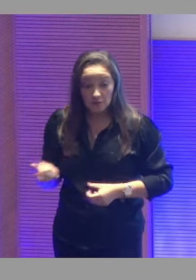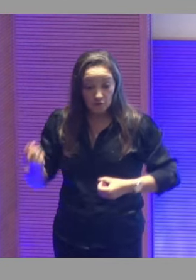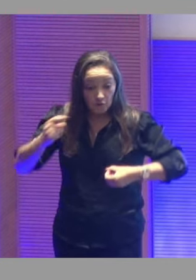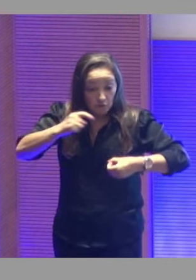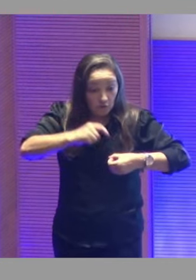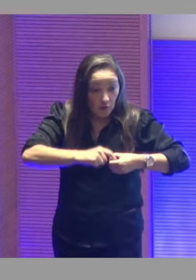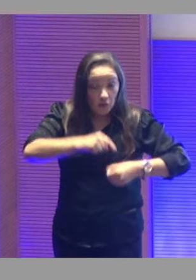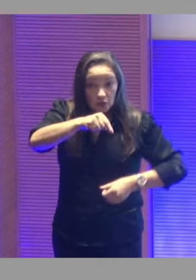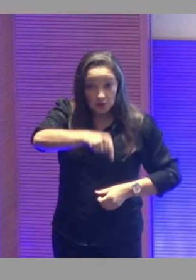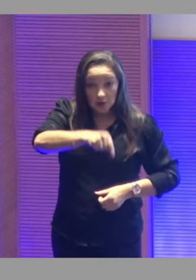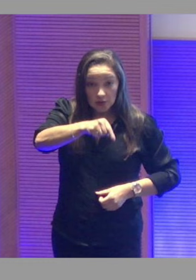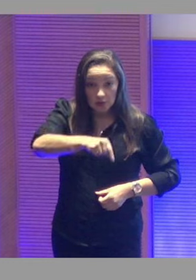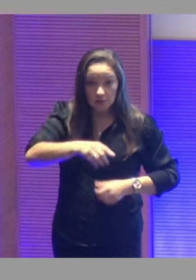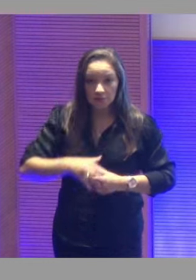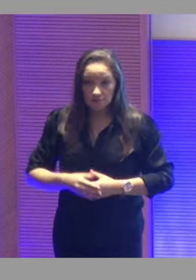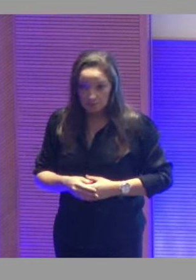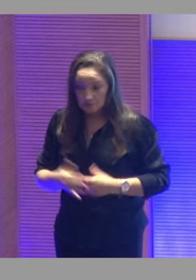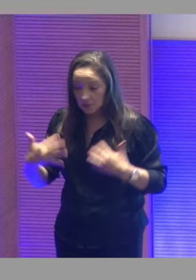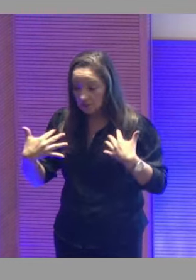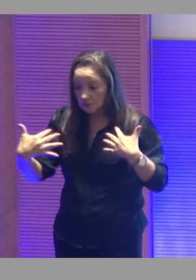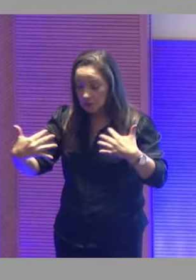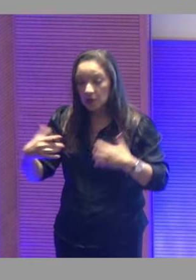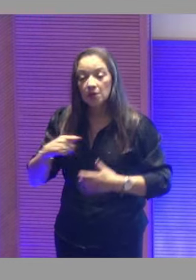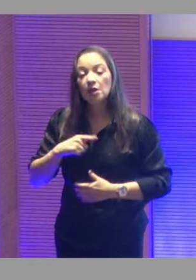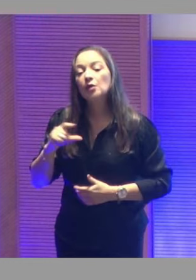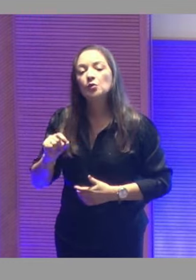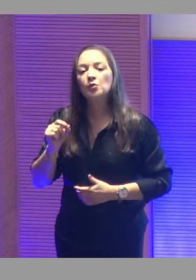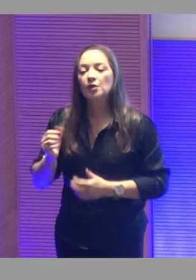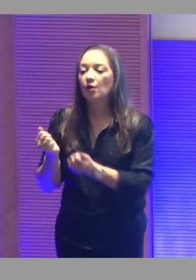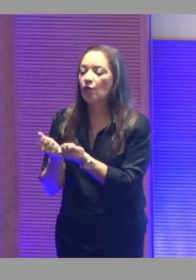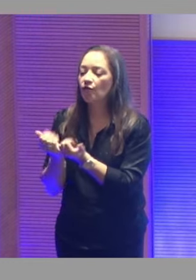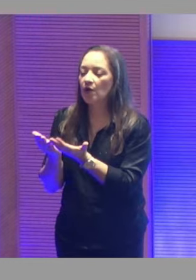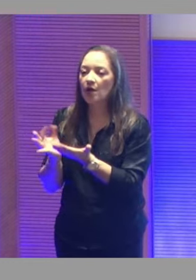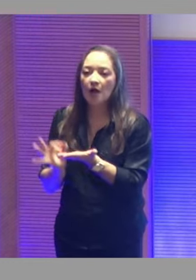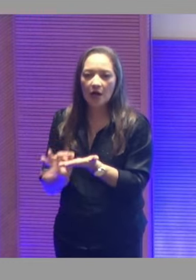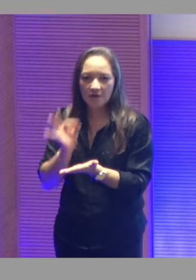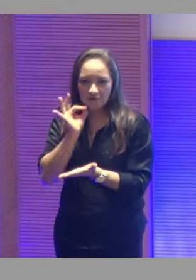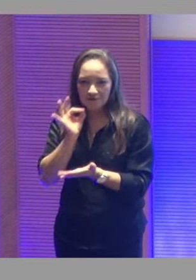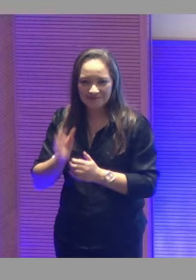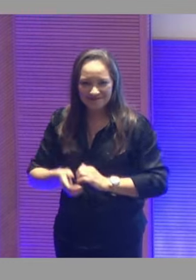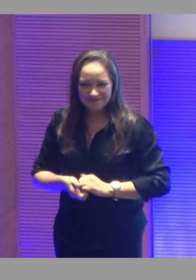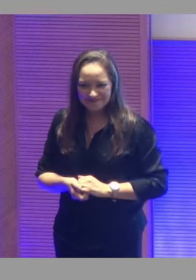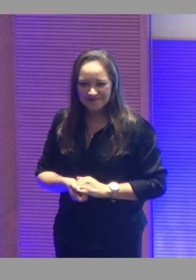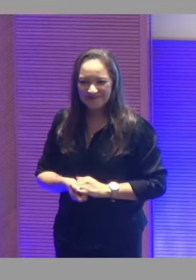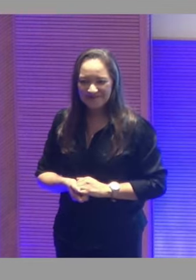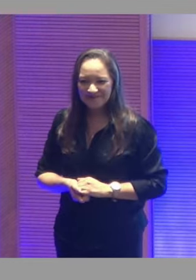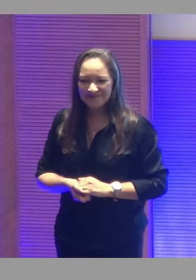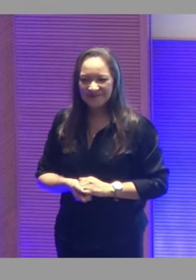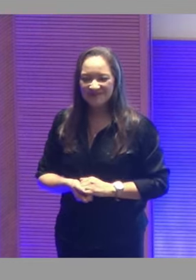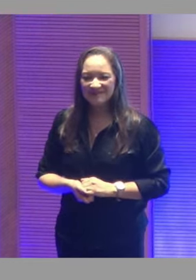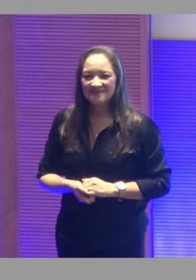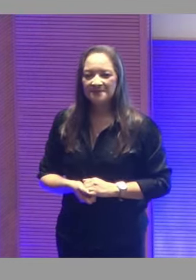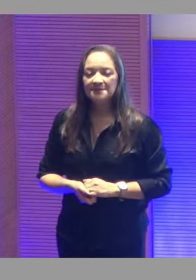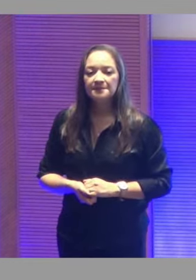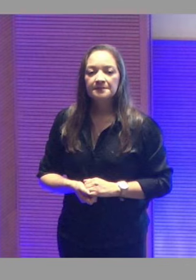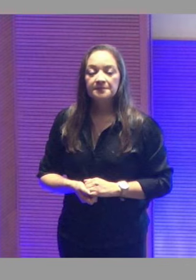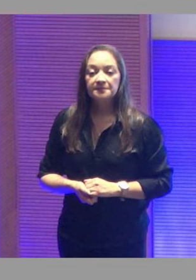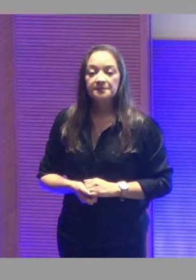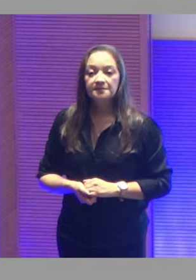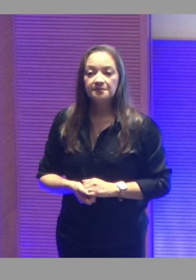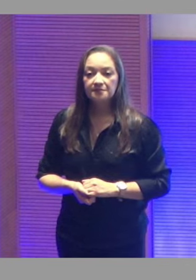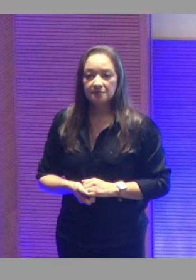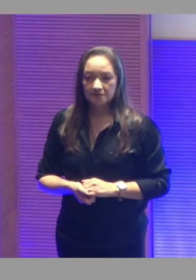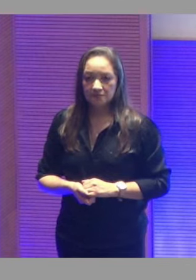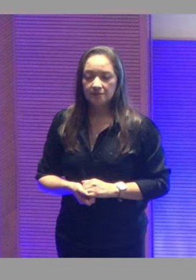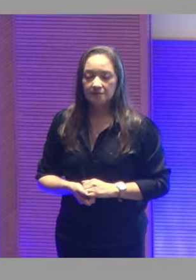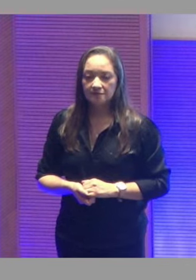para o auditório no lobby Onde teremos então o oferecimento de um café de encerramento bom antes de passar